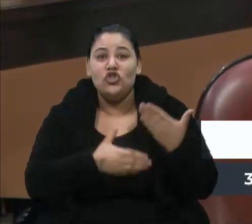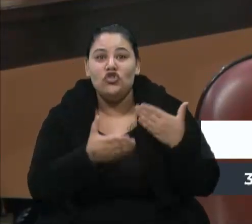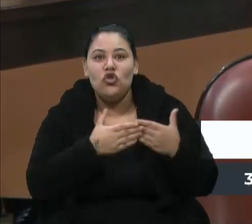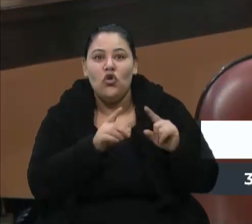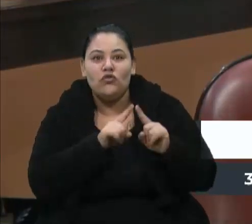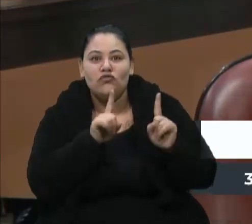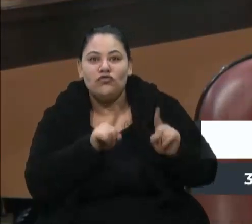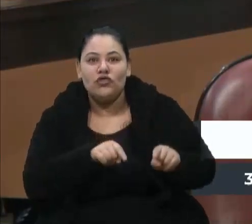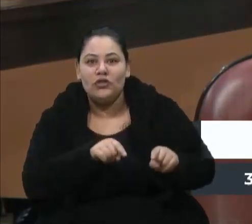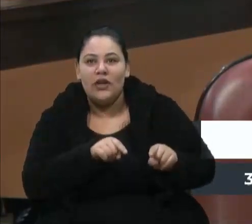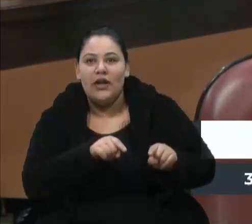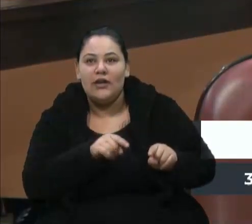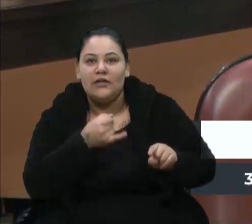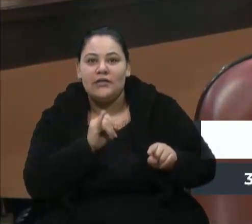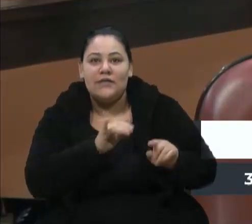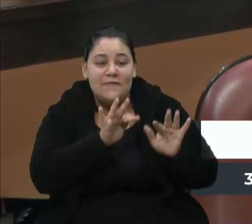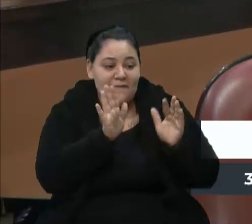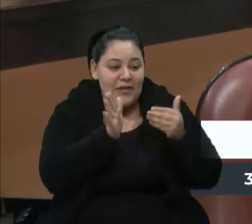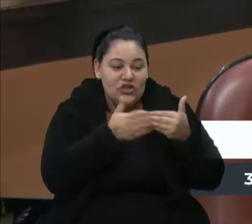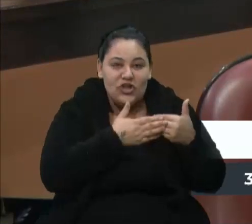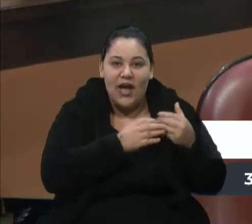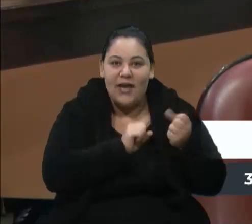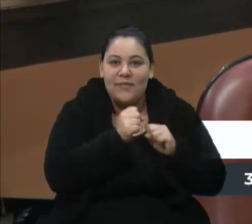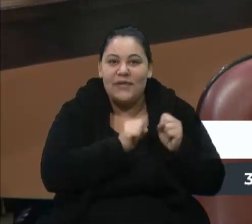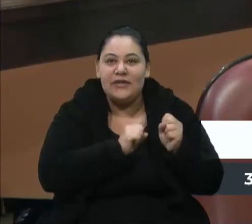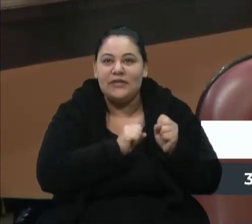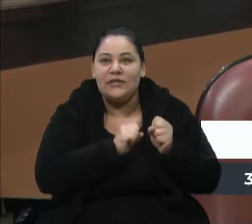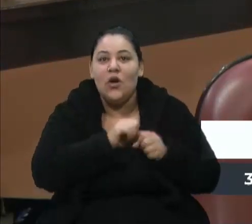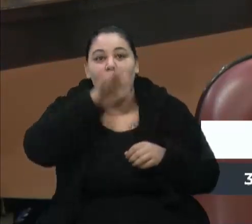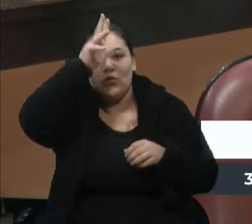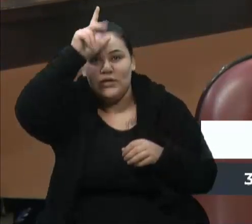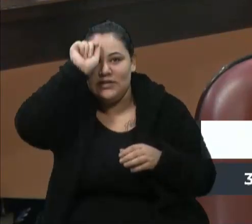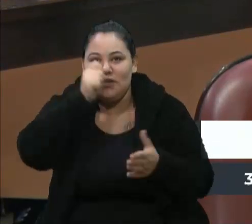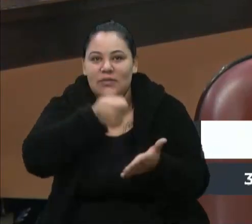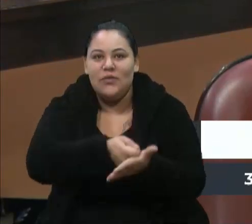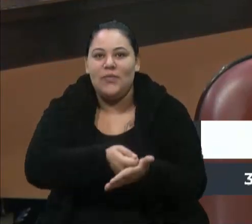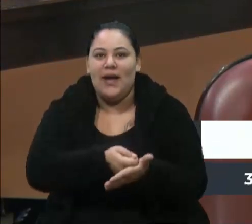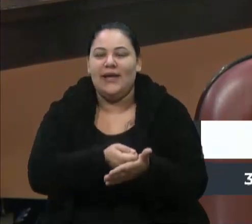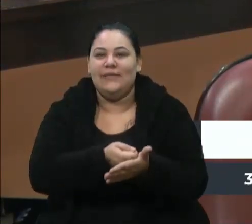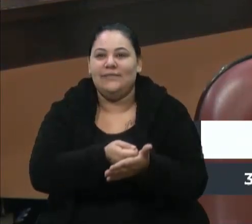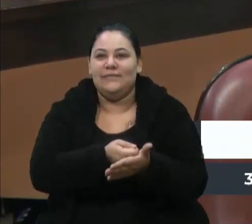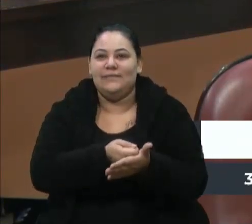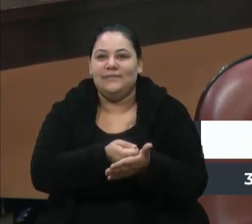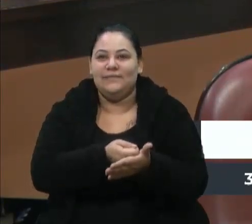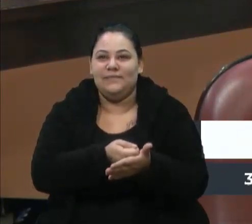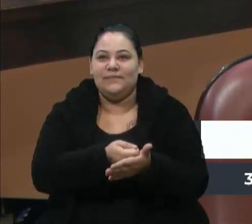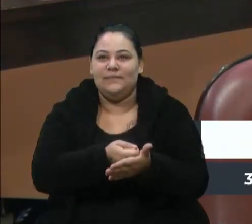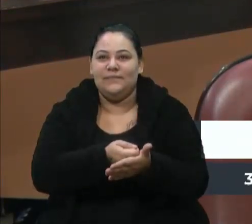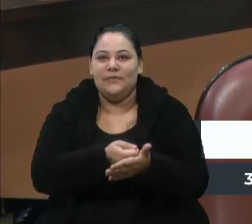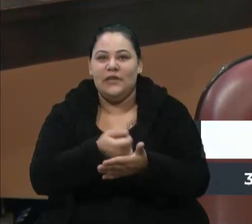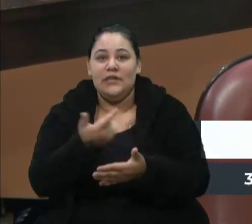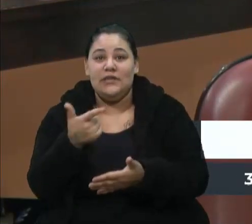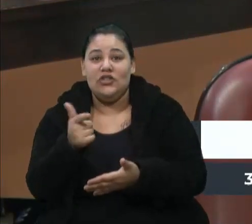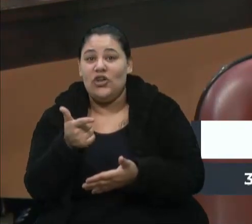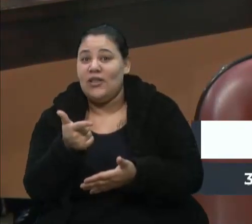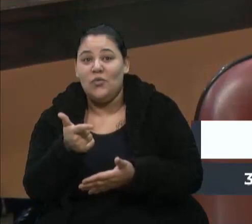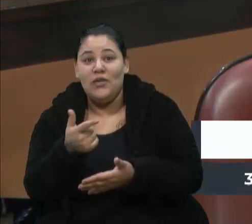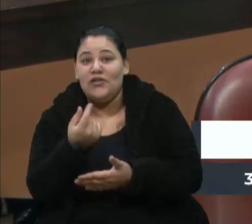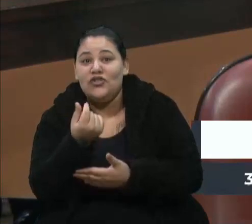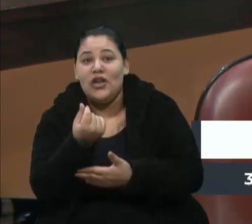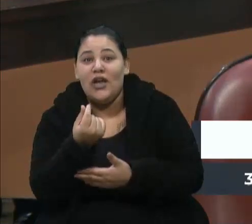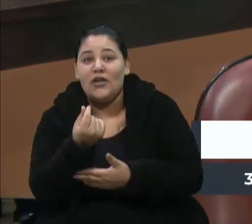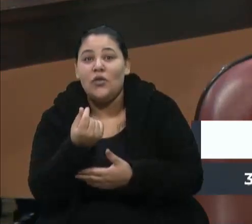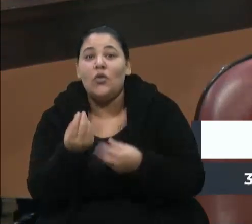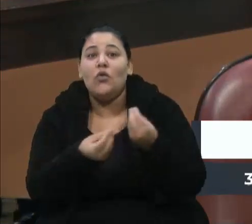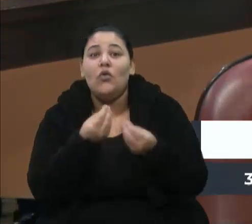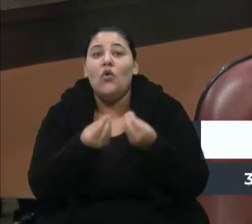funcionários se terminar a Codeca hoje? O município. Se já não tem dinheiro, vai ter